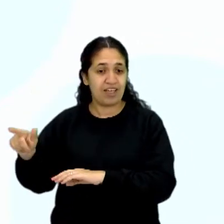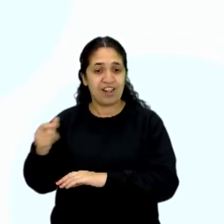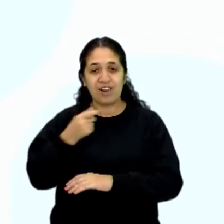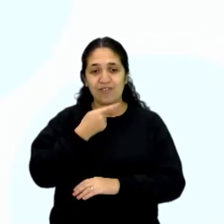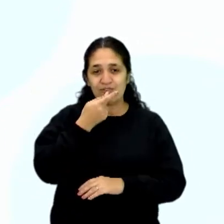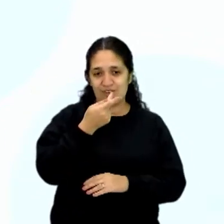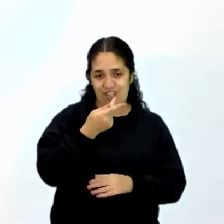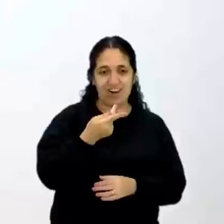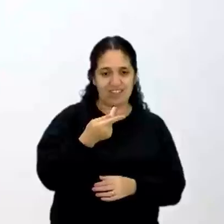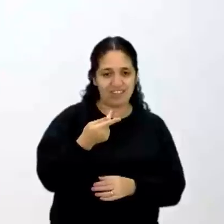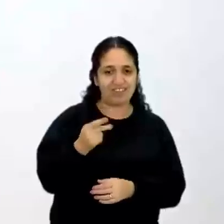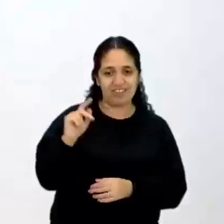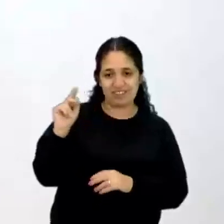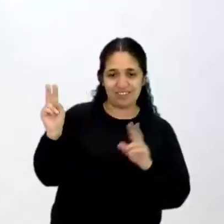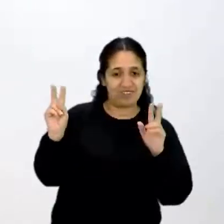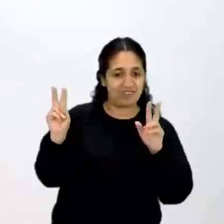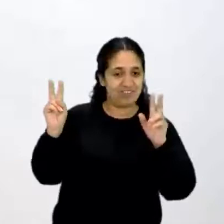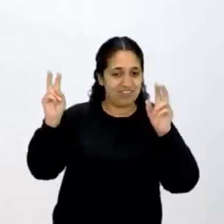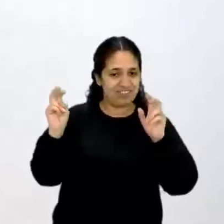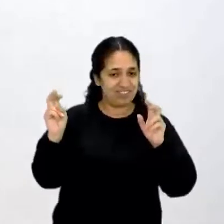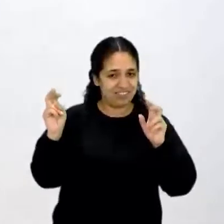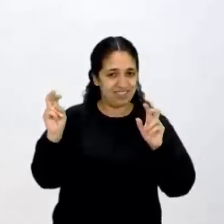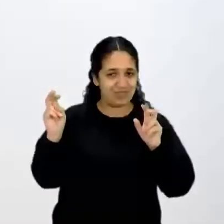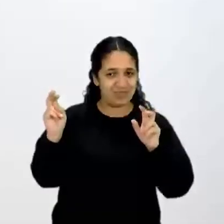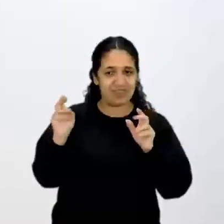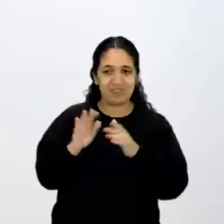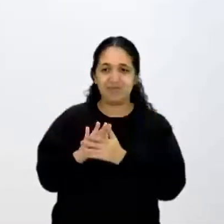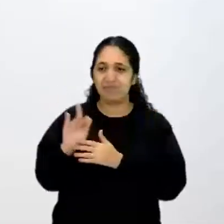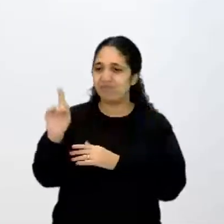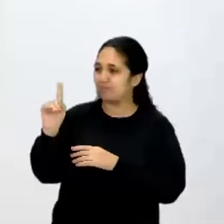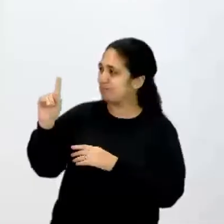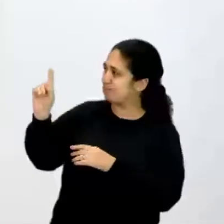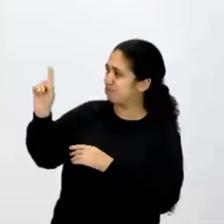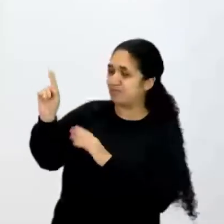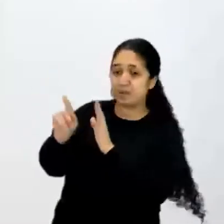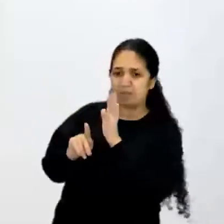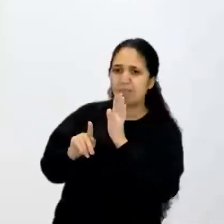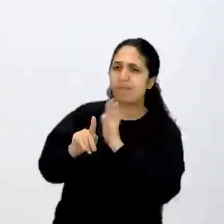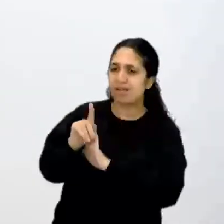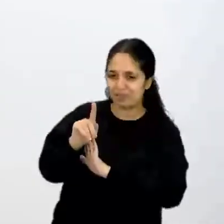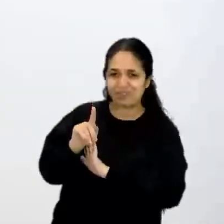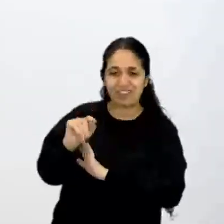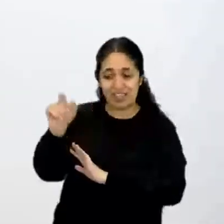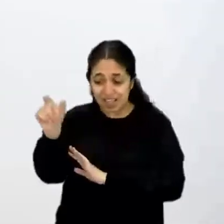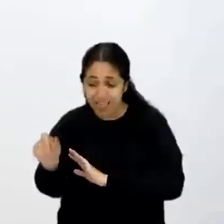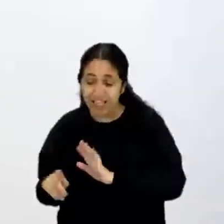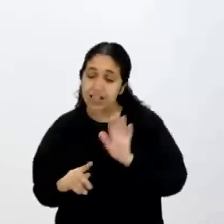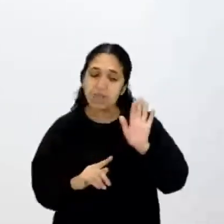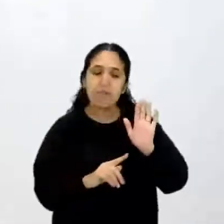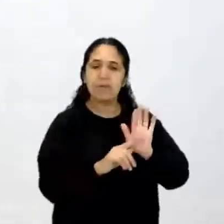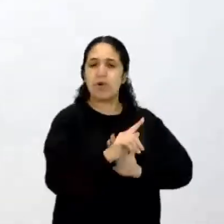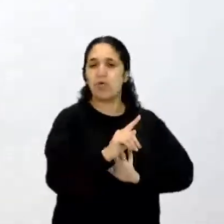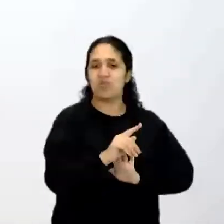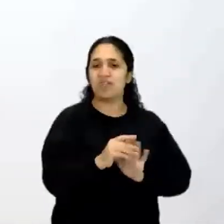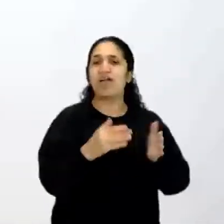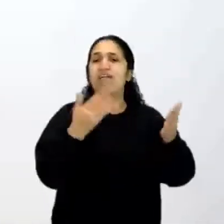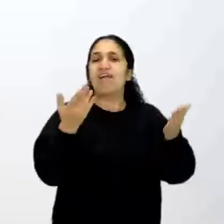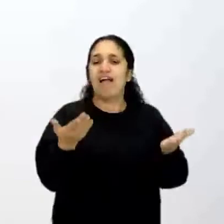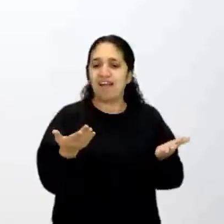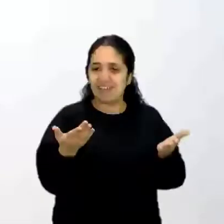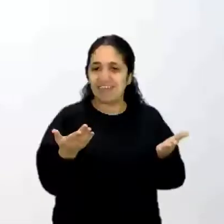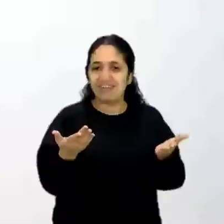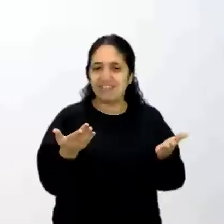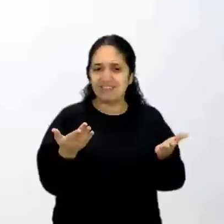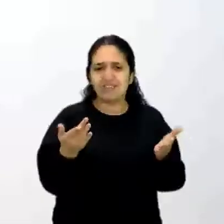professor. Então, temos aqui as aspas, o verbinho aqui, né? Do perguntar. Então, para indicar que é uma pergunta